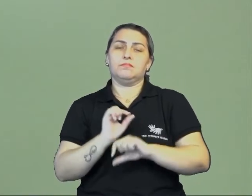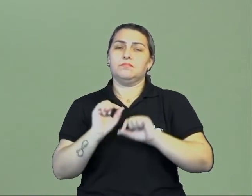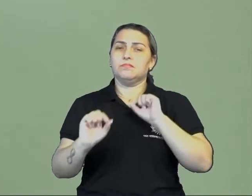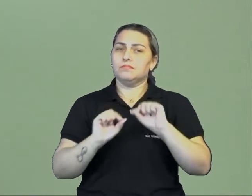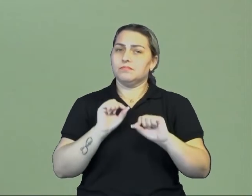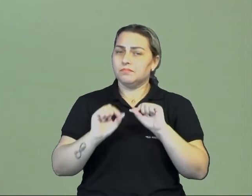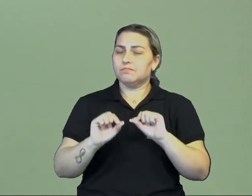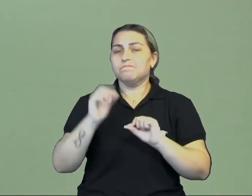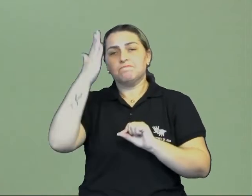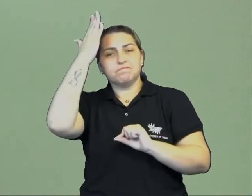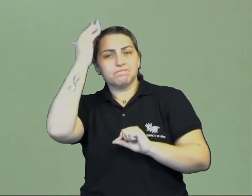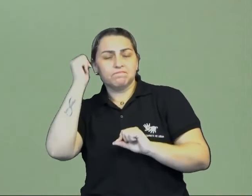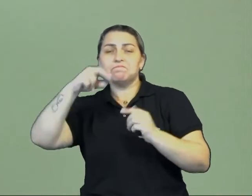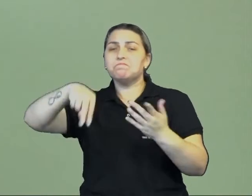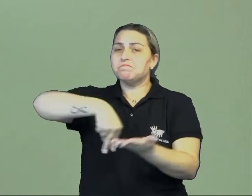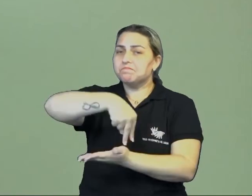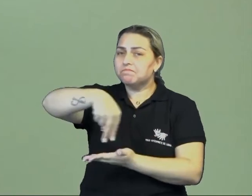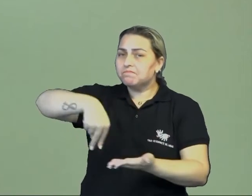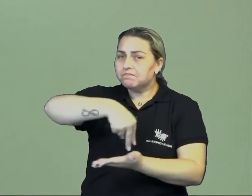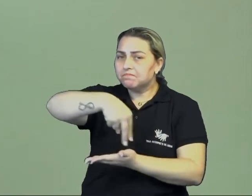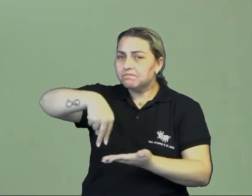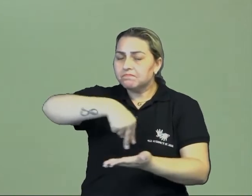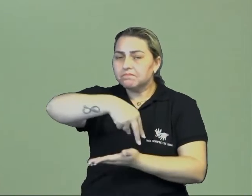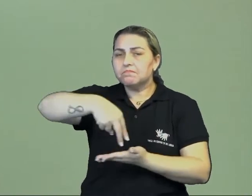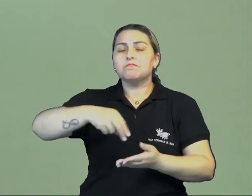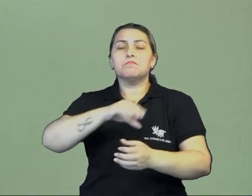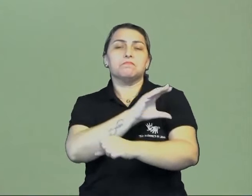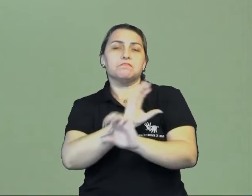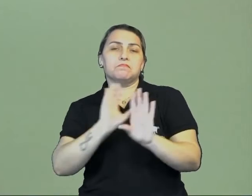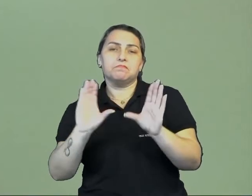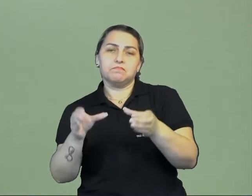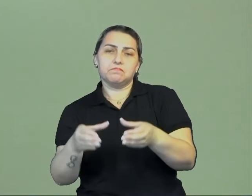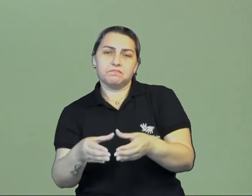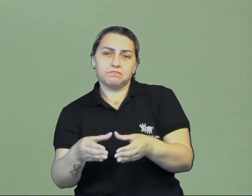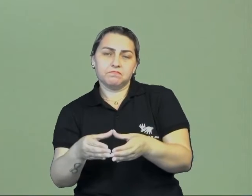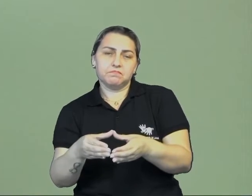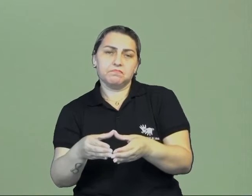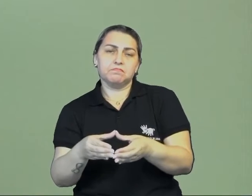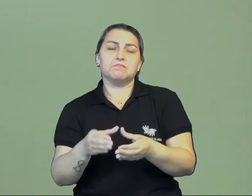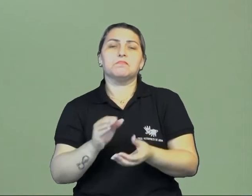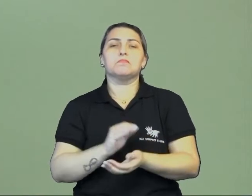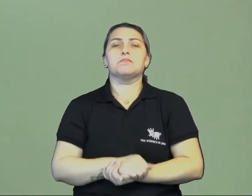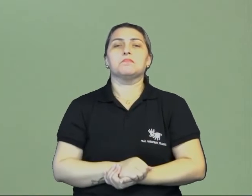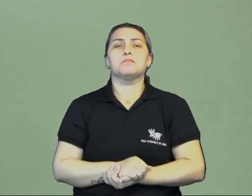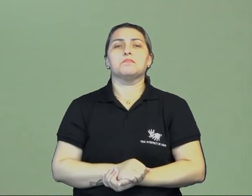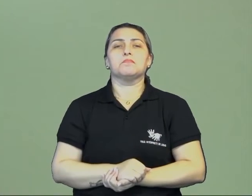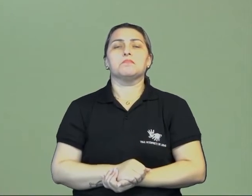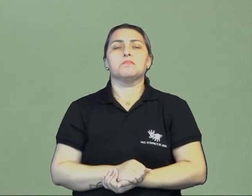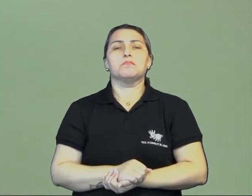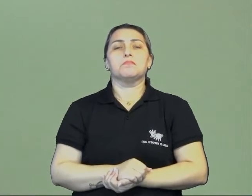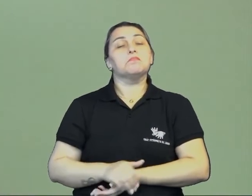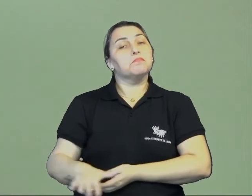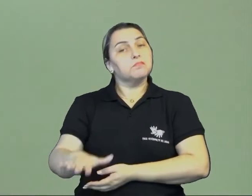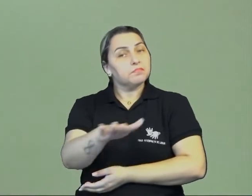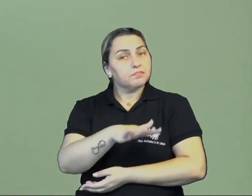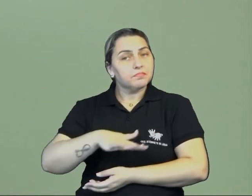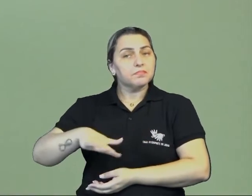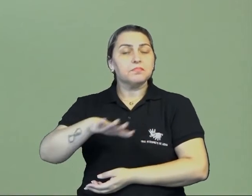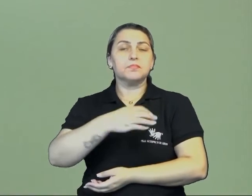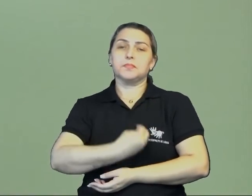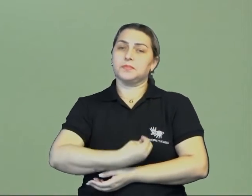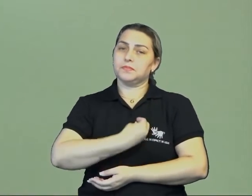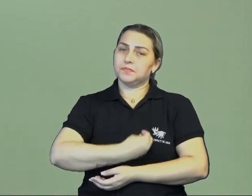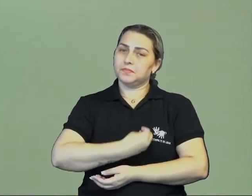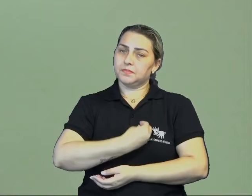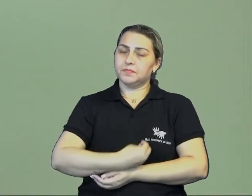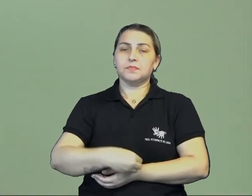novo saber, algum novo aprendizado para aquela comunidade, para aquele grupo, para aquela sociedade ali que vivencia